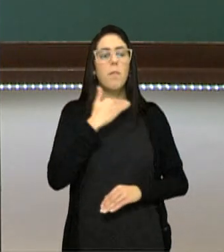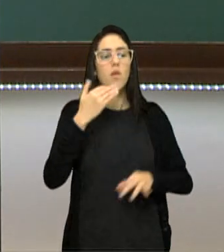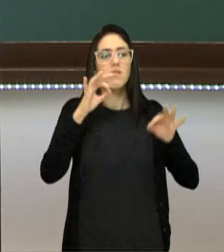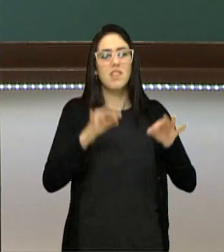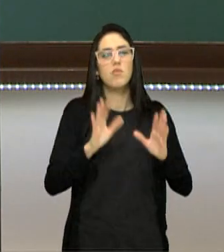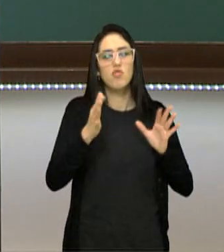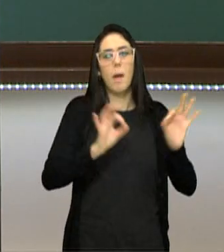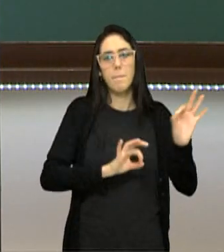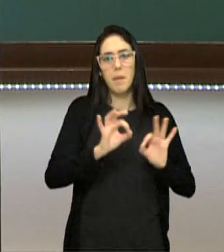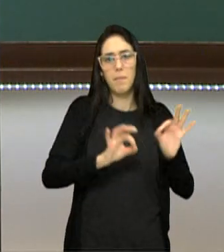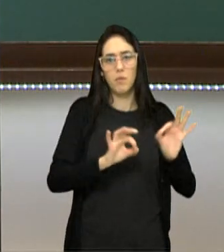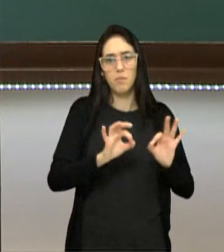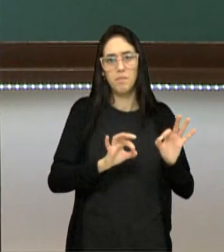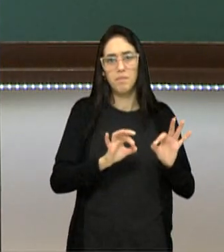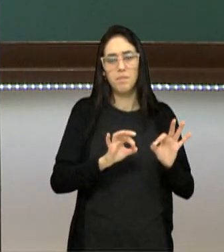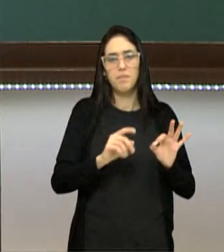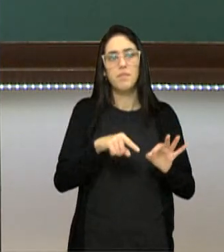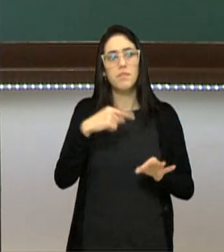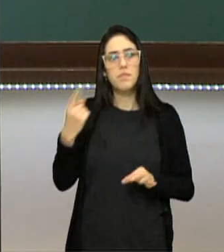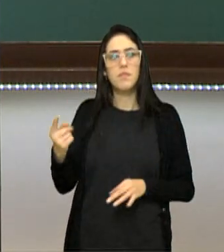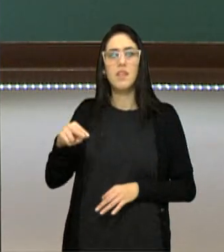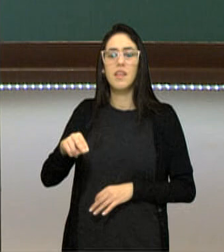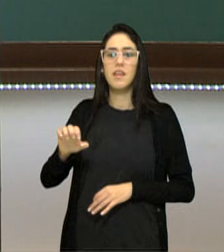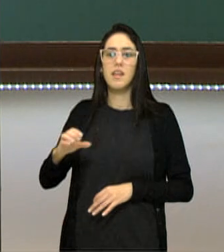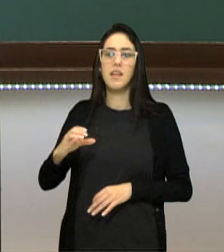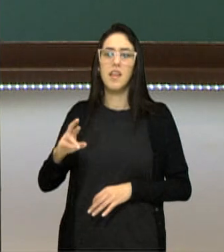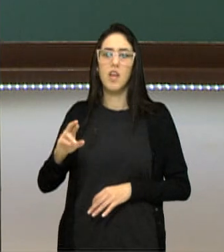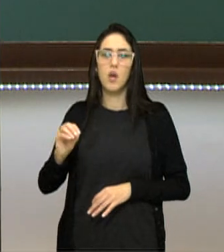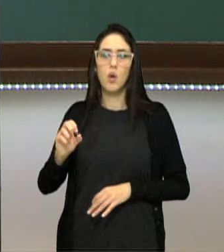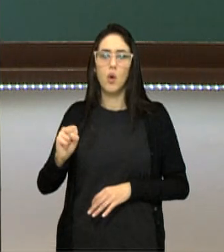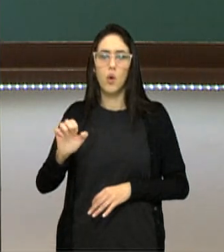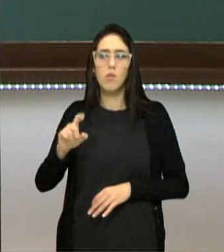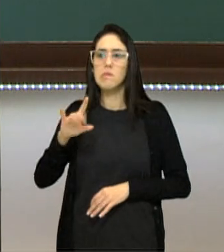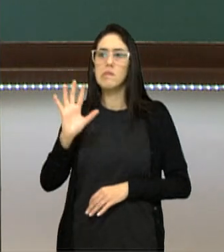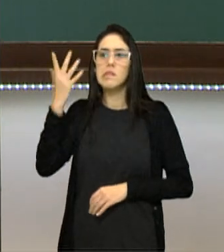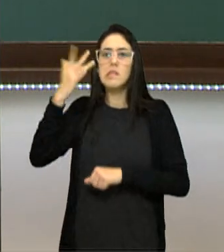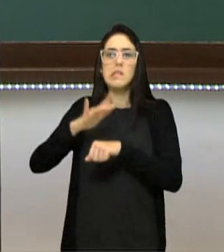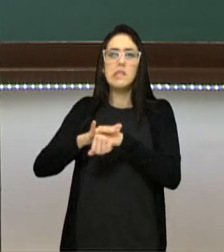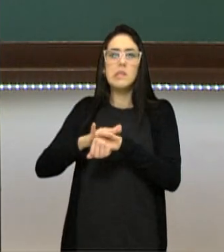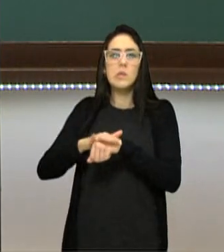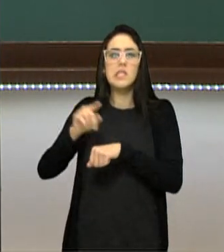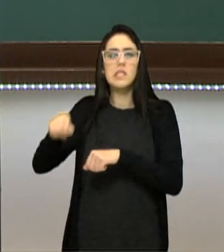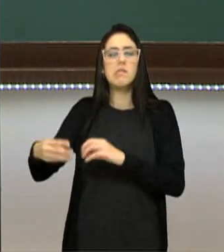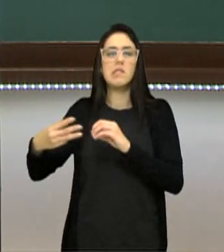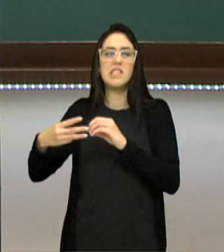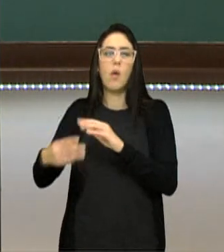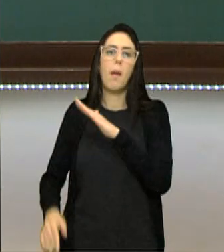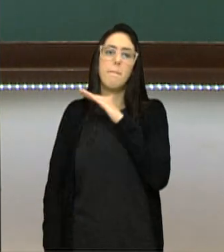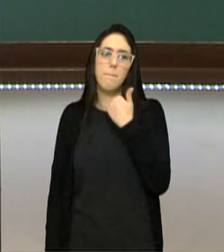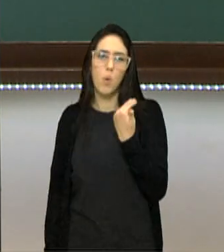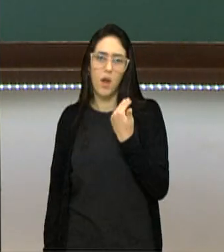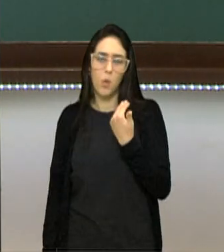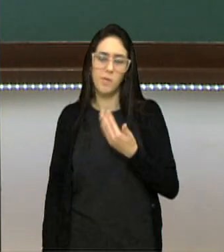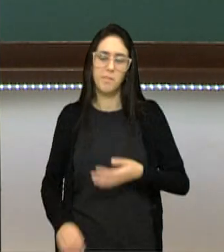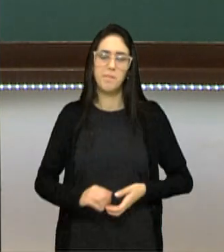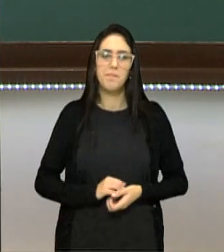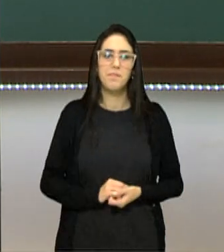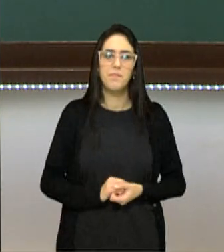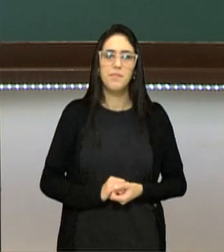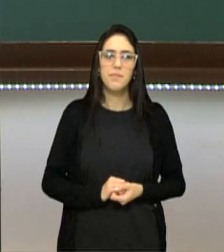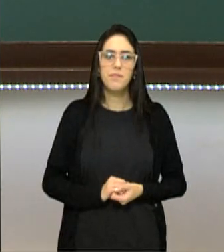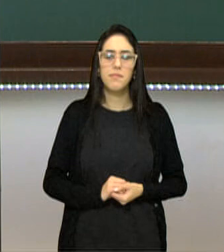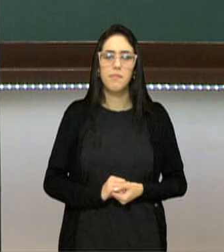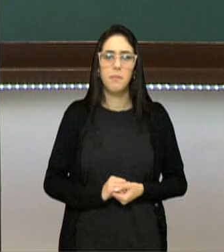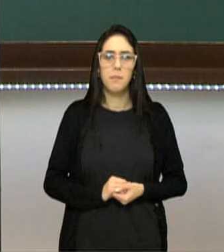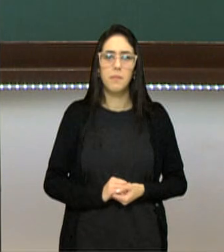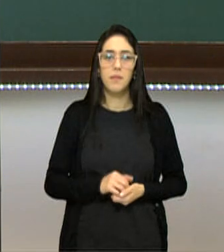uma necrose é em função de alguma doença, de alguma alteração que levou à morte daquelas células. Muito bem.